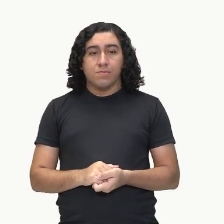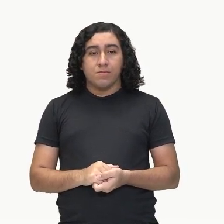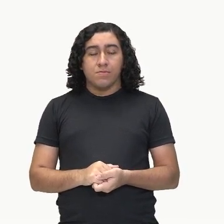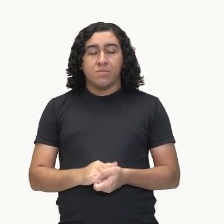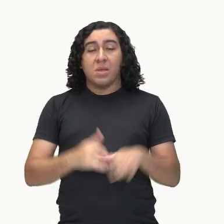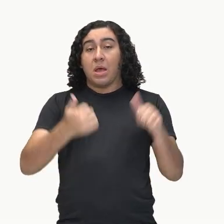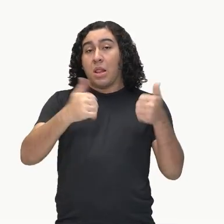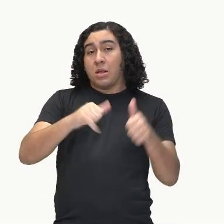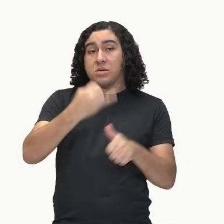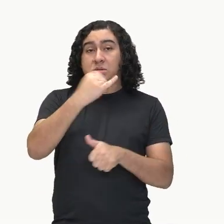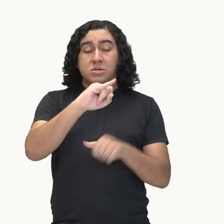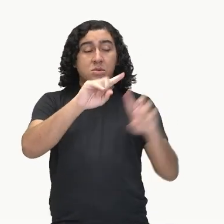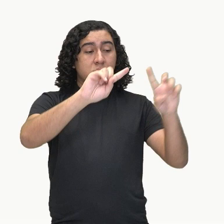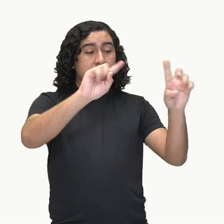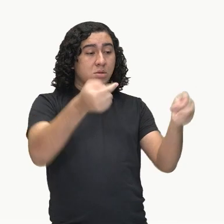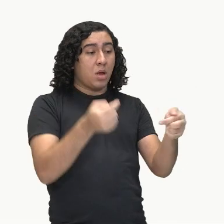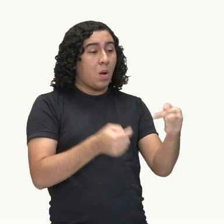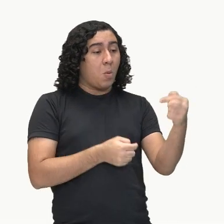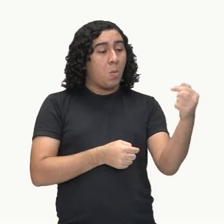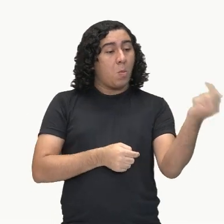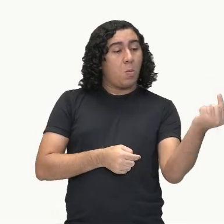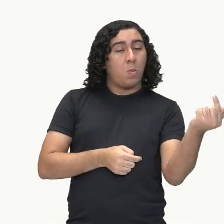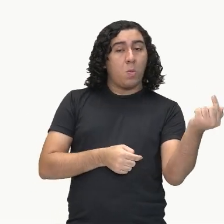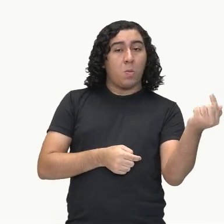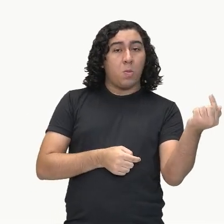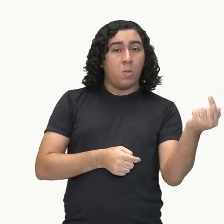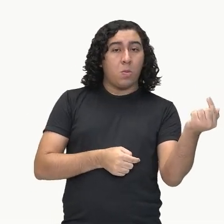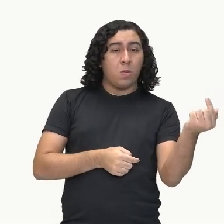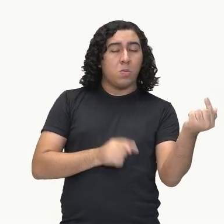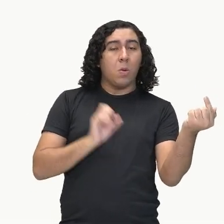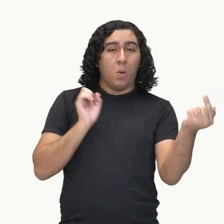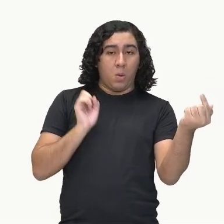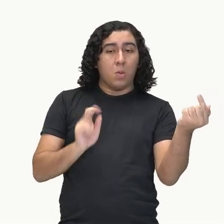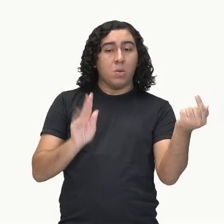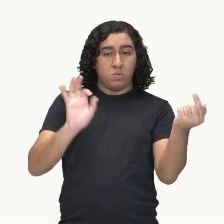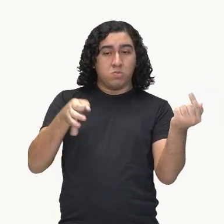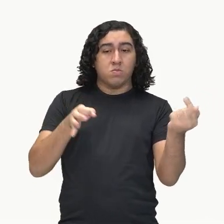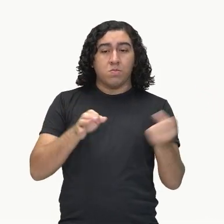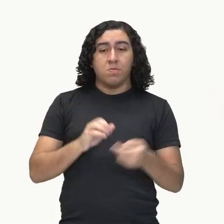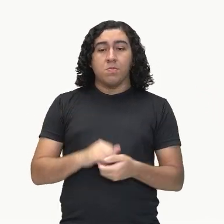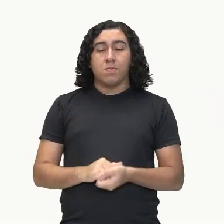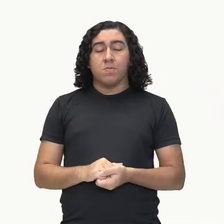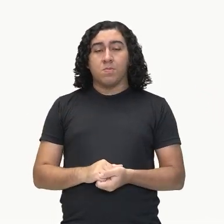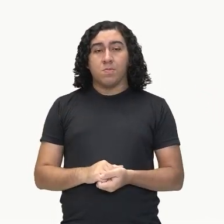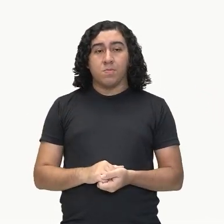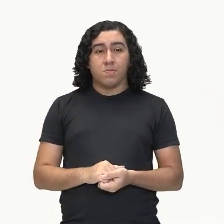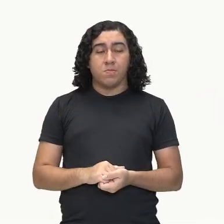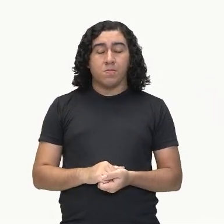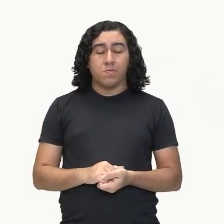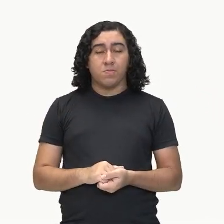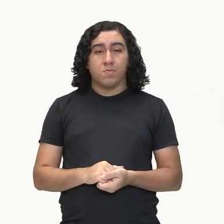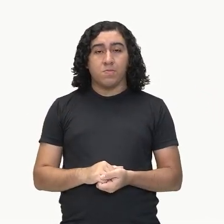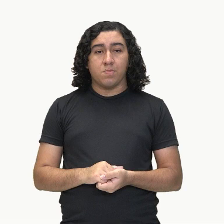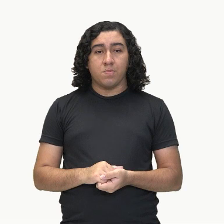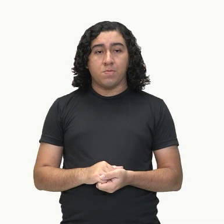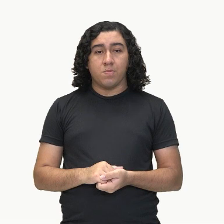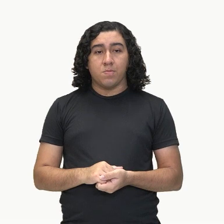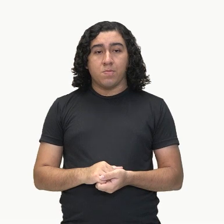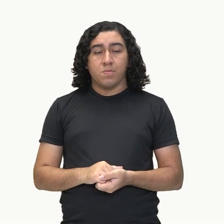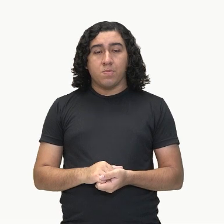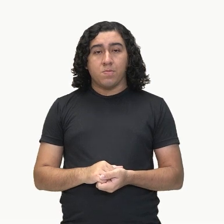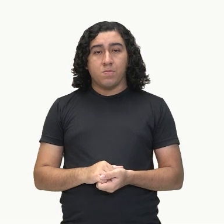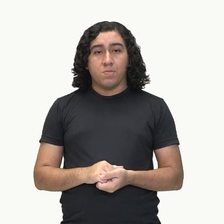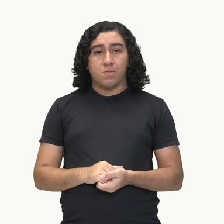1. É o coeficiente 1, tranquilo. Observe agora os sinais que estão